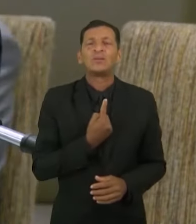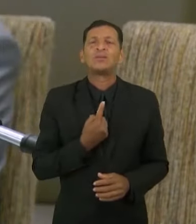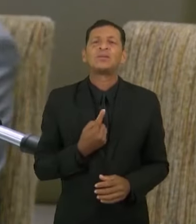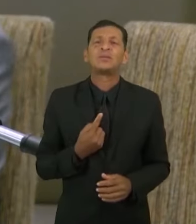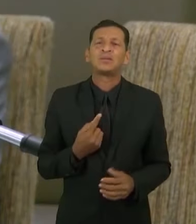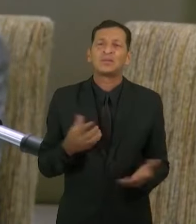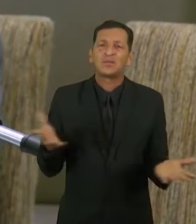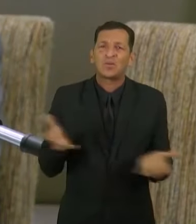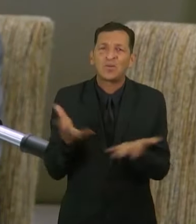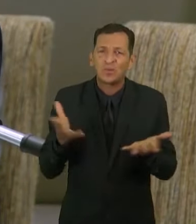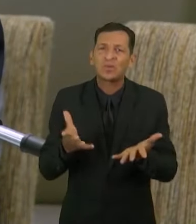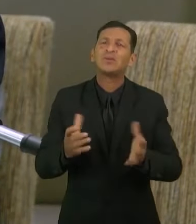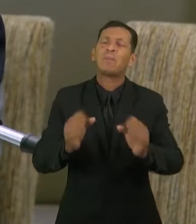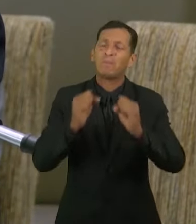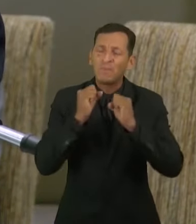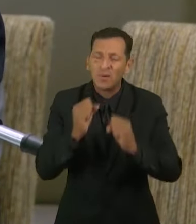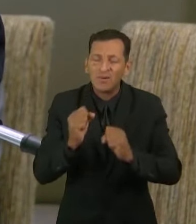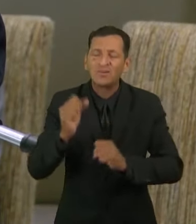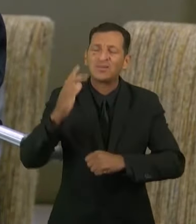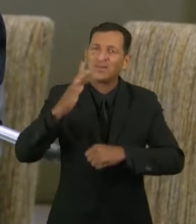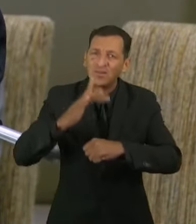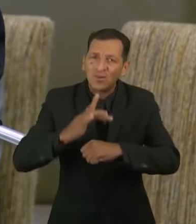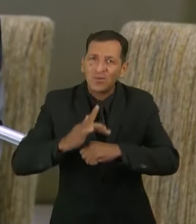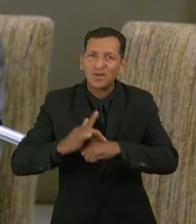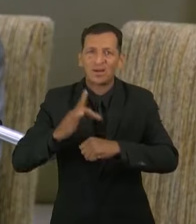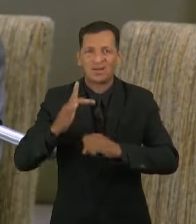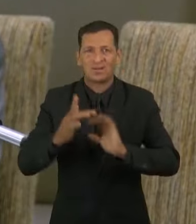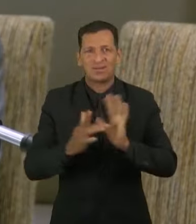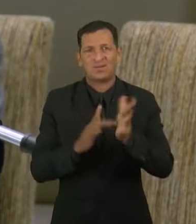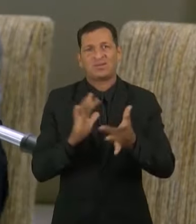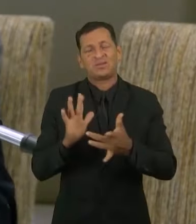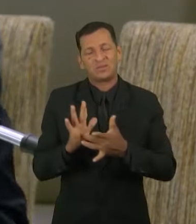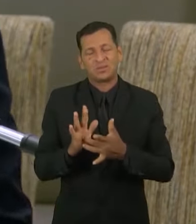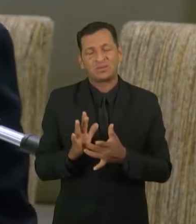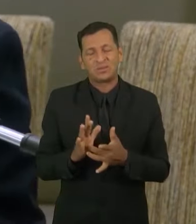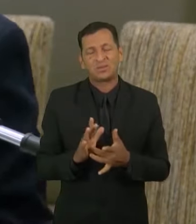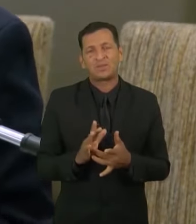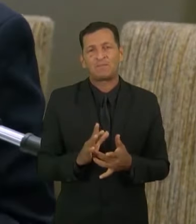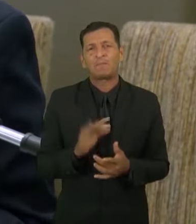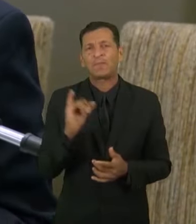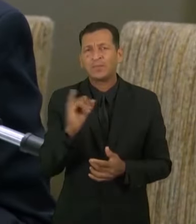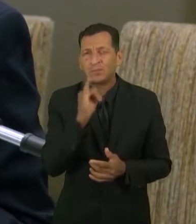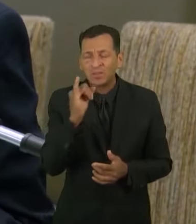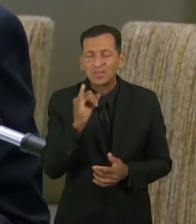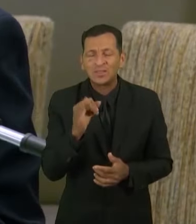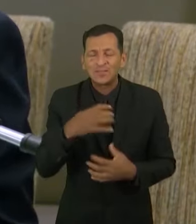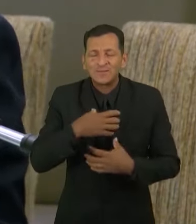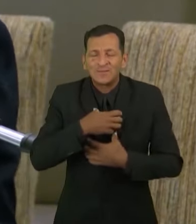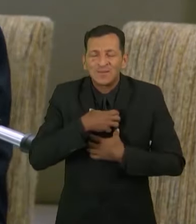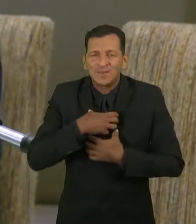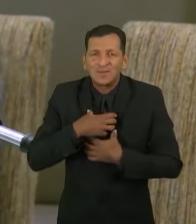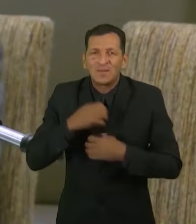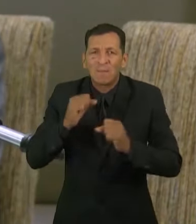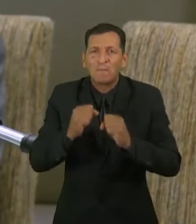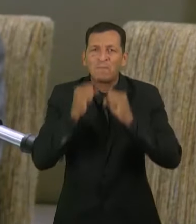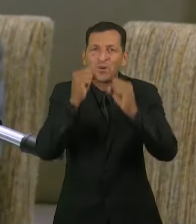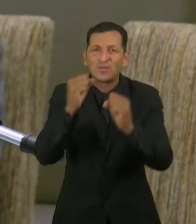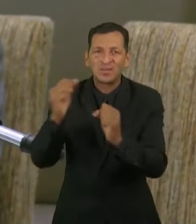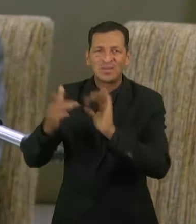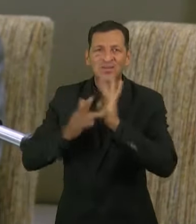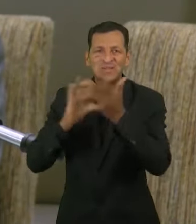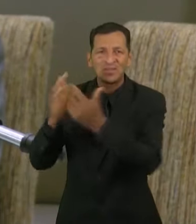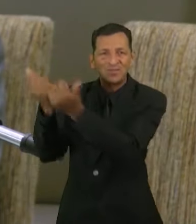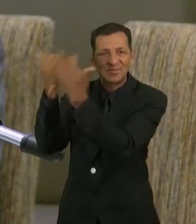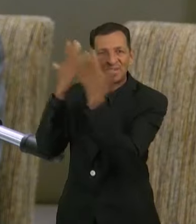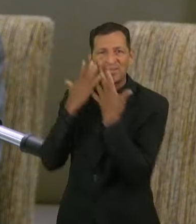derrama o seu poder sobre nós, mas faz com que a gente seja um canal para que o poder de Jesus chegue em